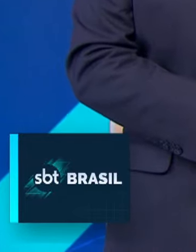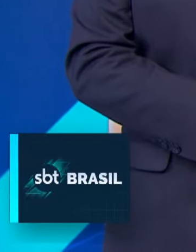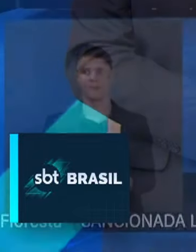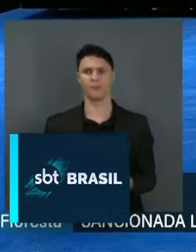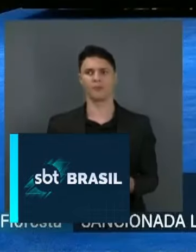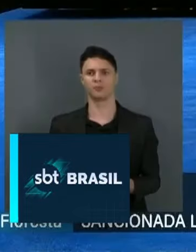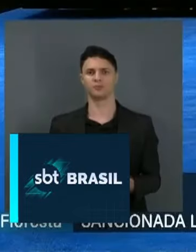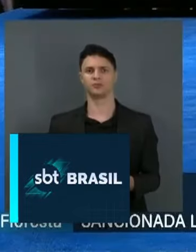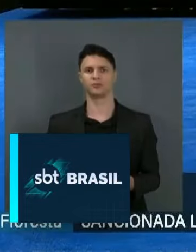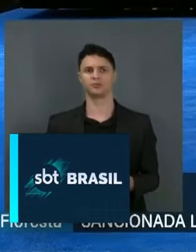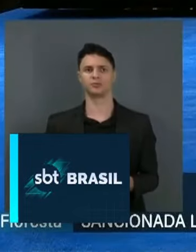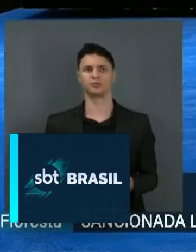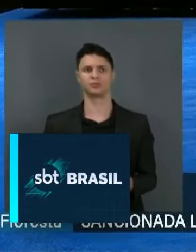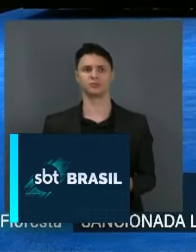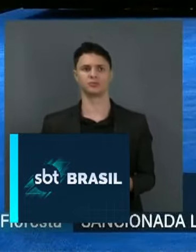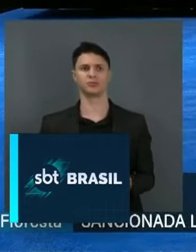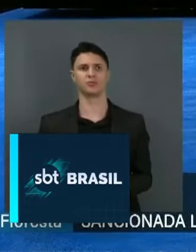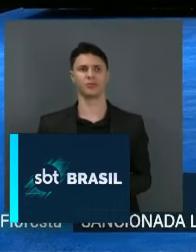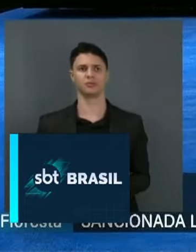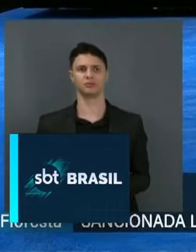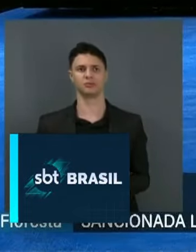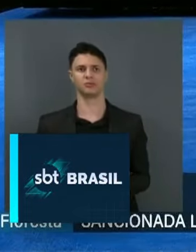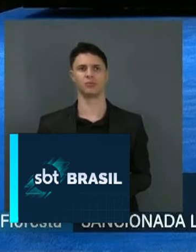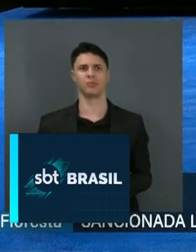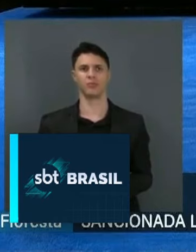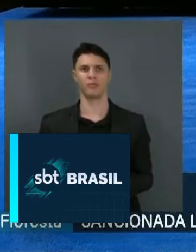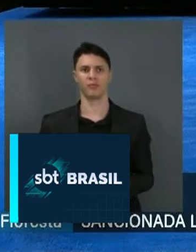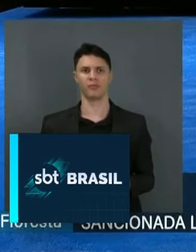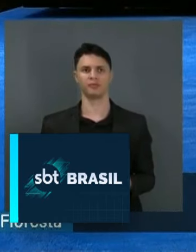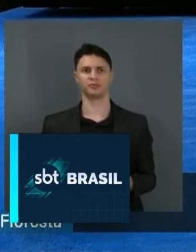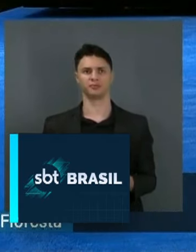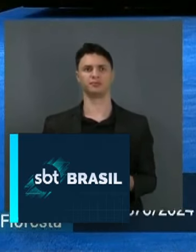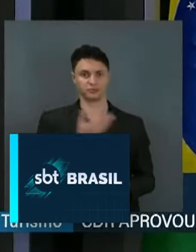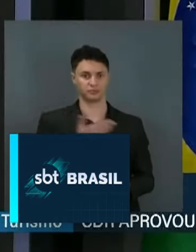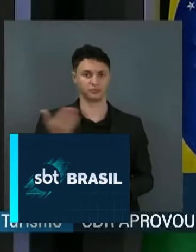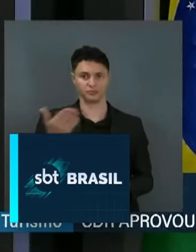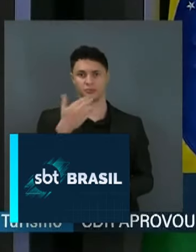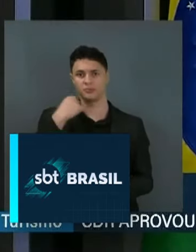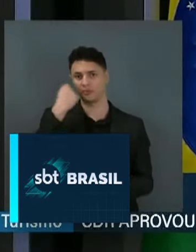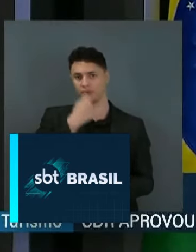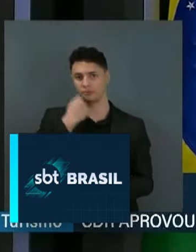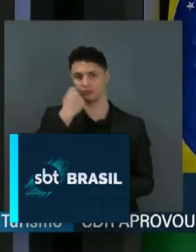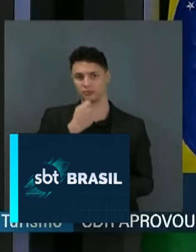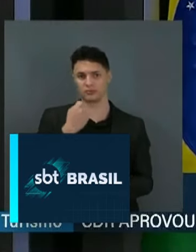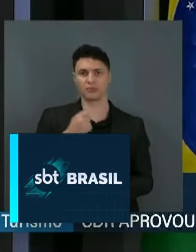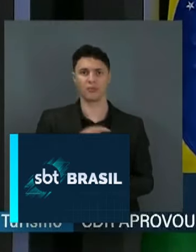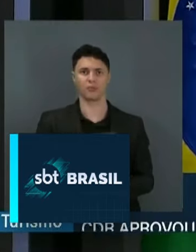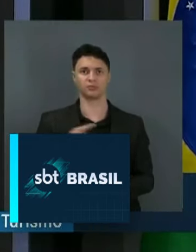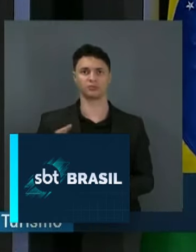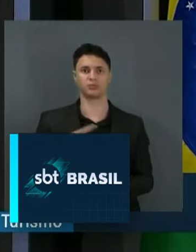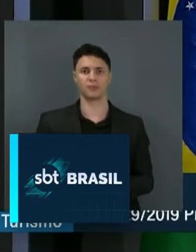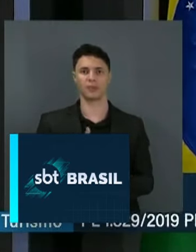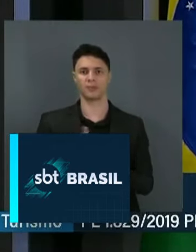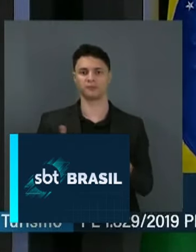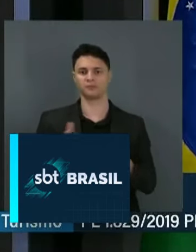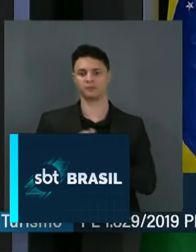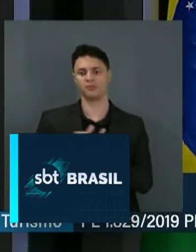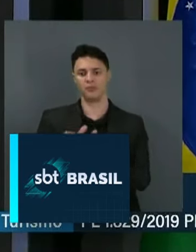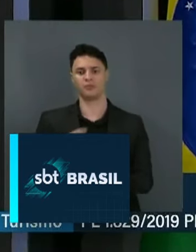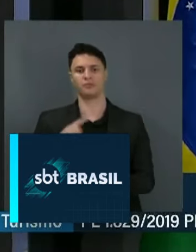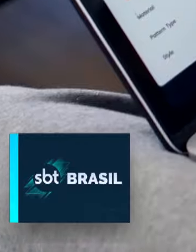adiada. No início da tarde, o relator do projeto no Senado anunciou a decisão de retirar a cobrança